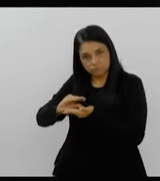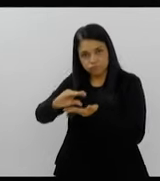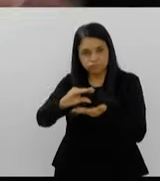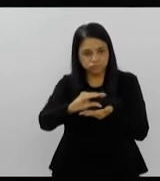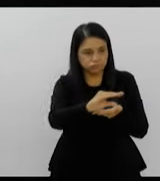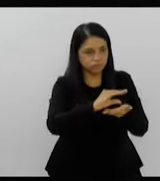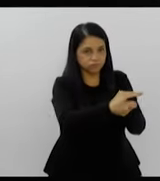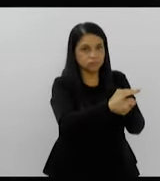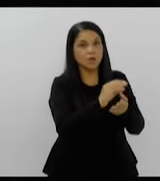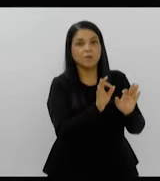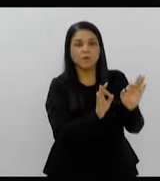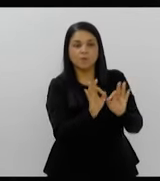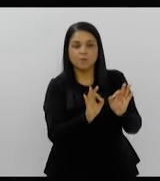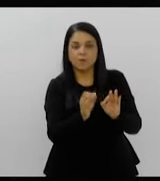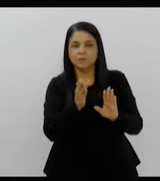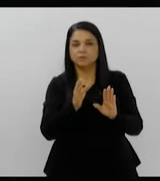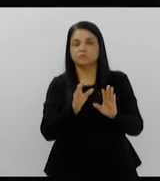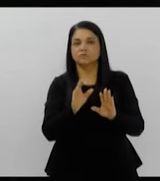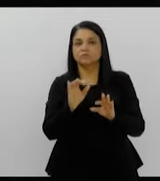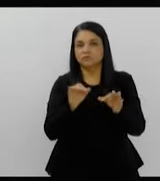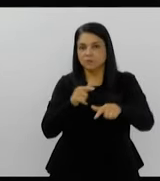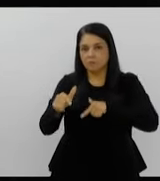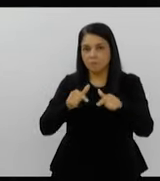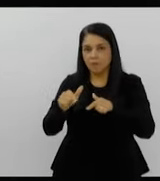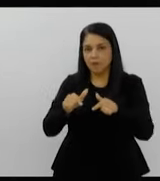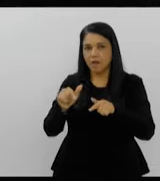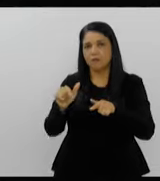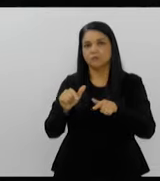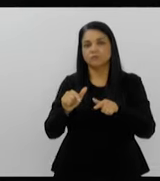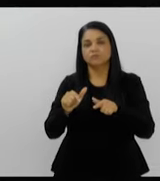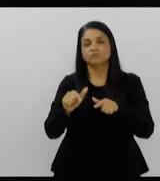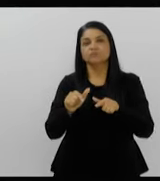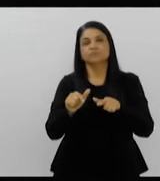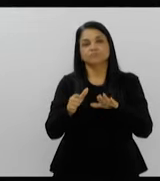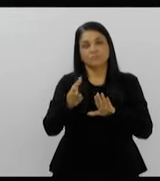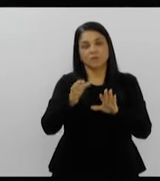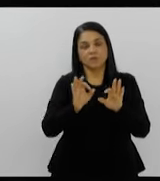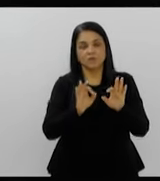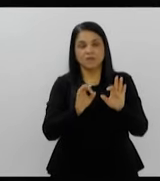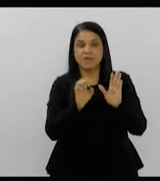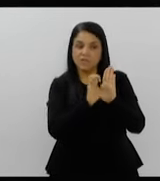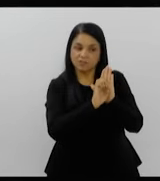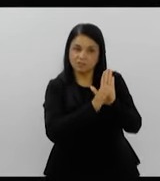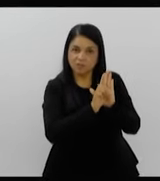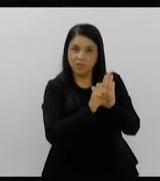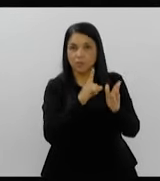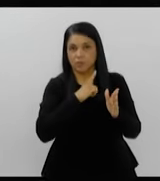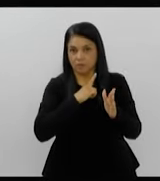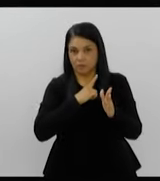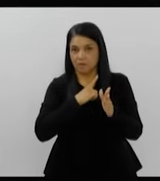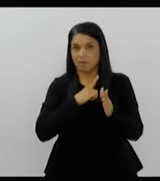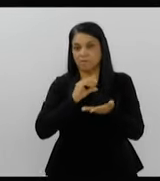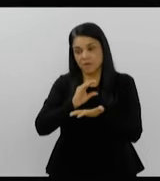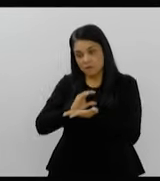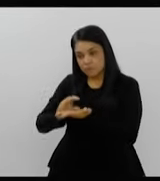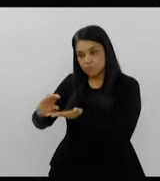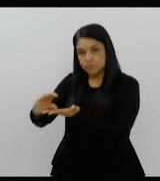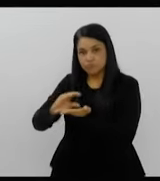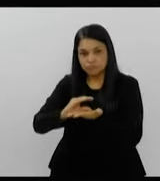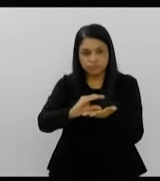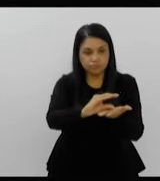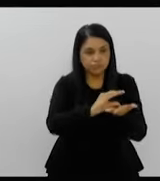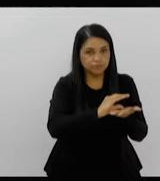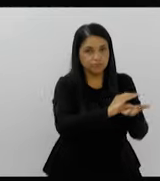dos seus planos de trabalho forjados basicamente por editais, para essas instituições de